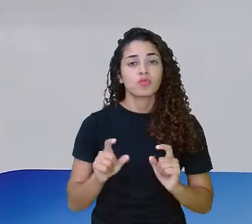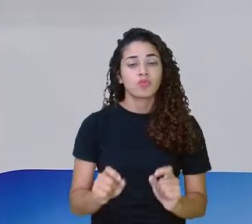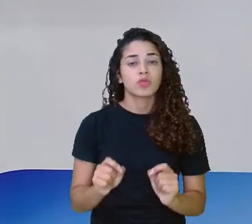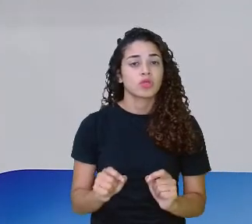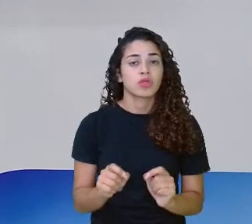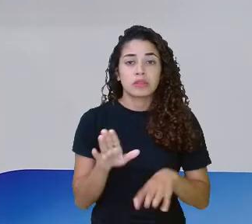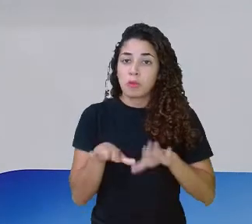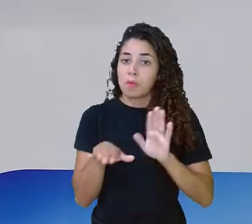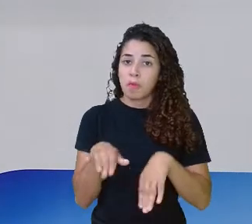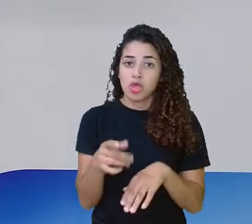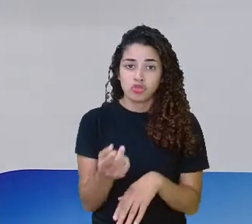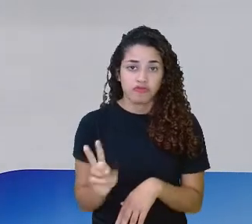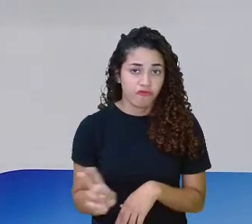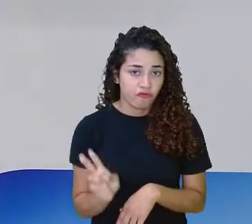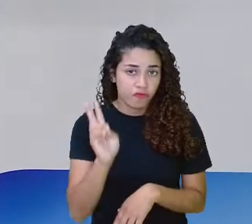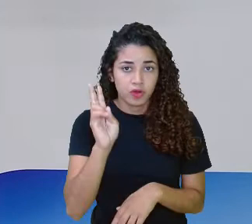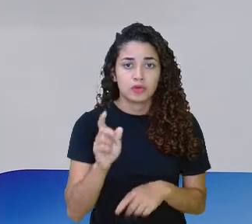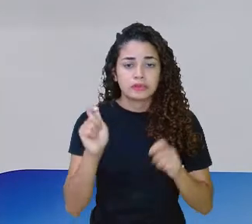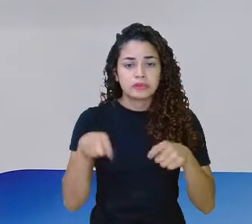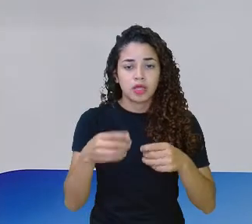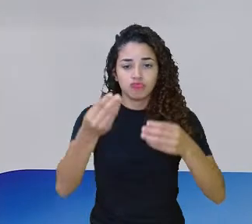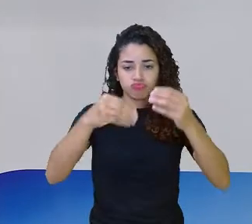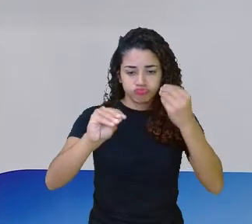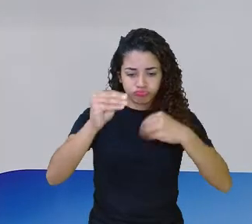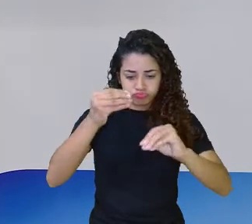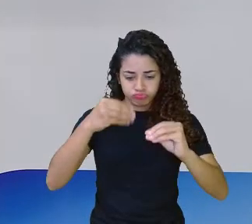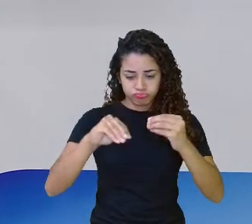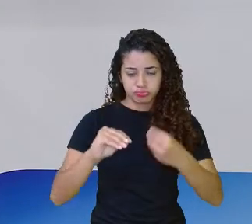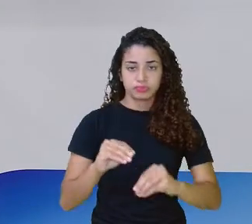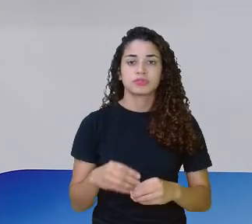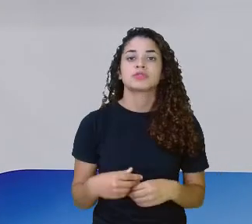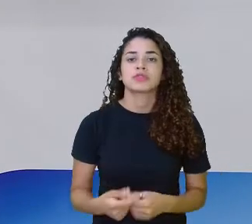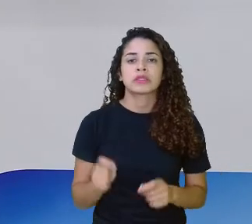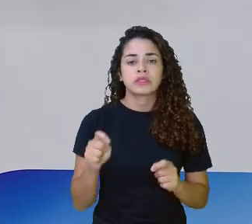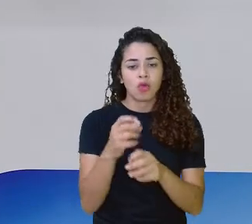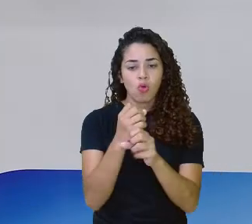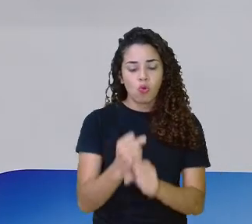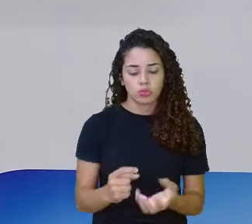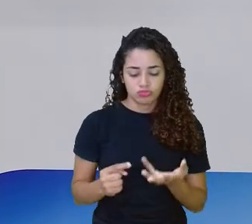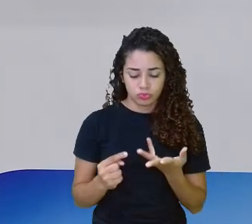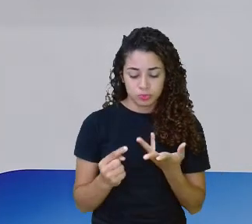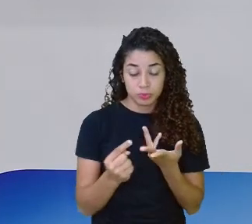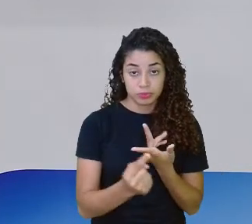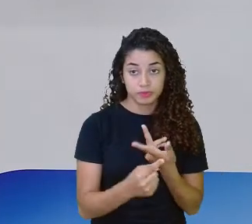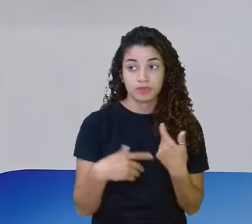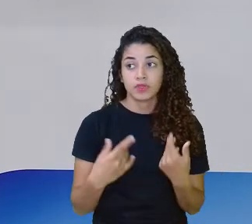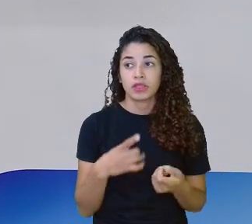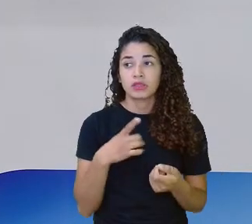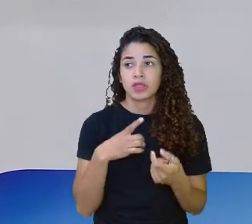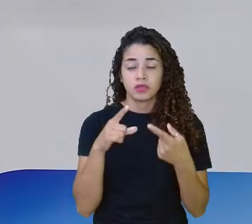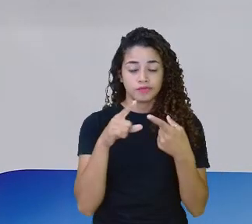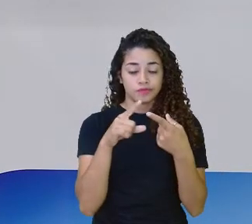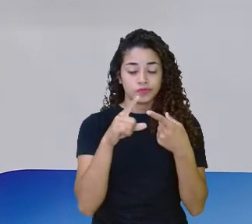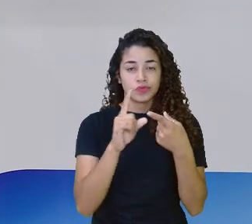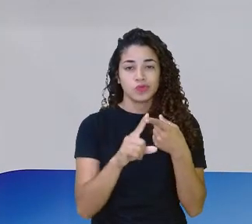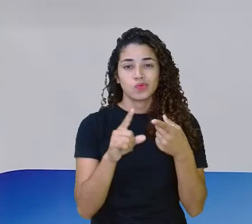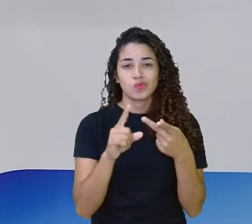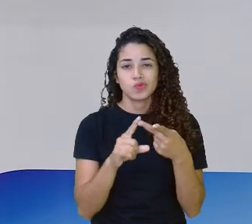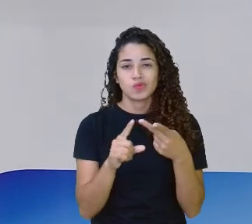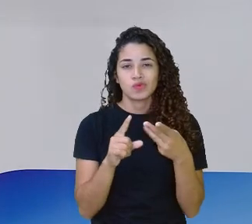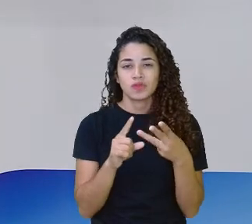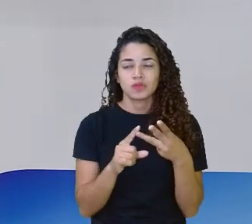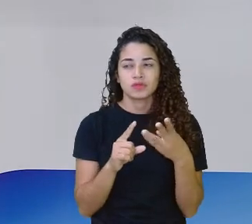acrescentando, como tem no esquema aqui, e fazendo a contagem, ó. Eu tenho uma, duas,